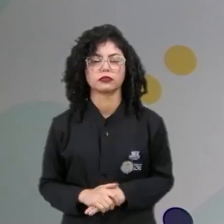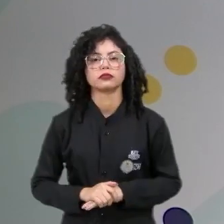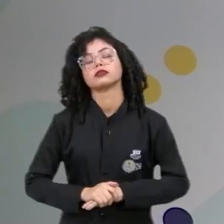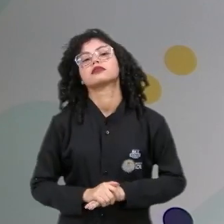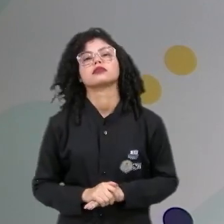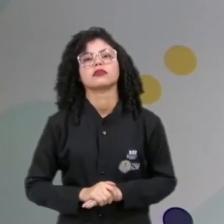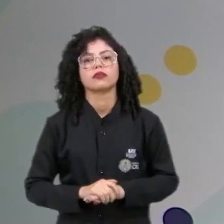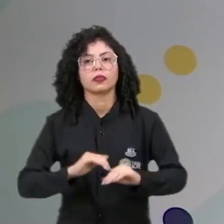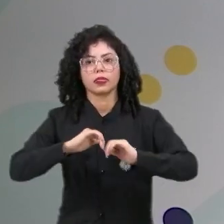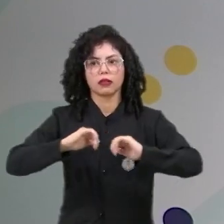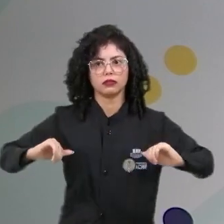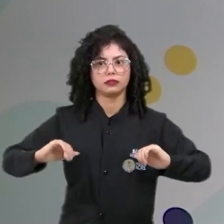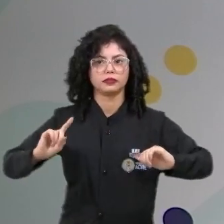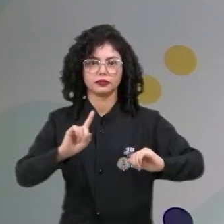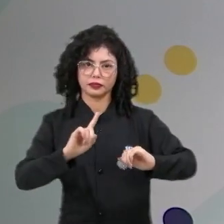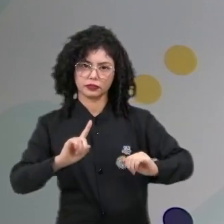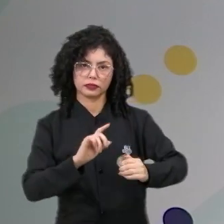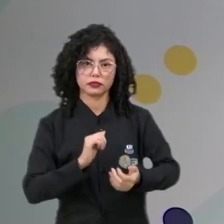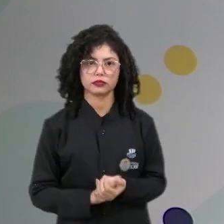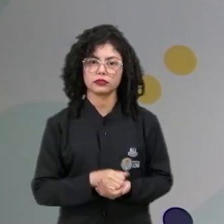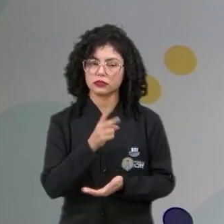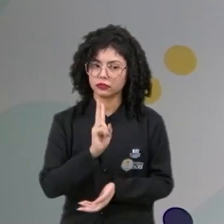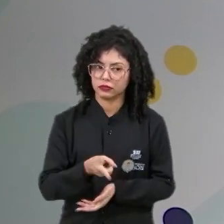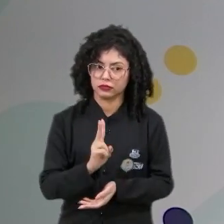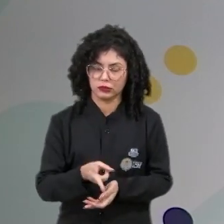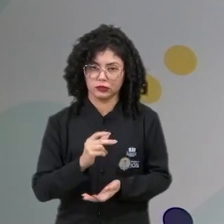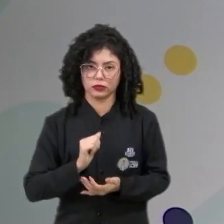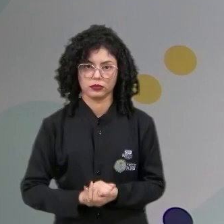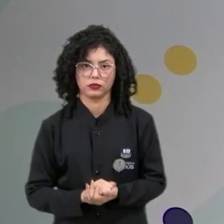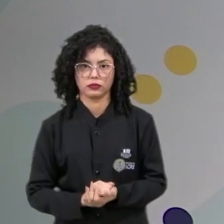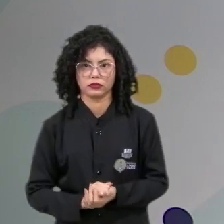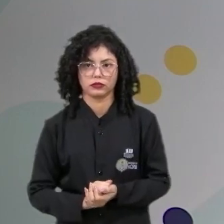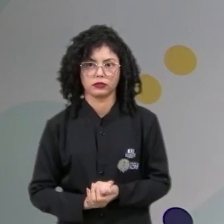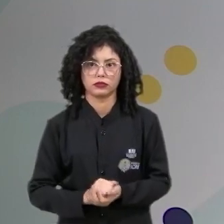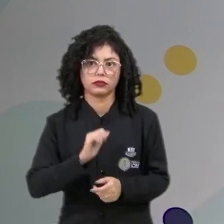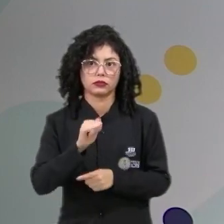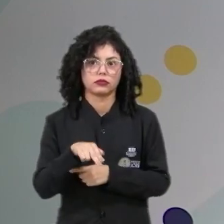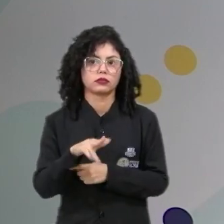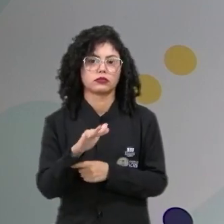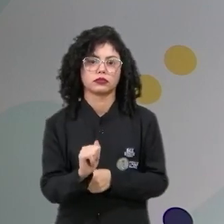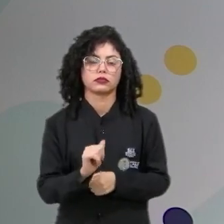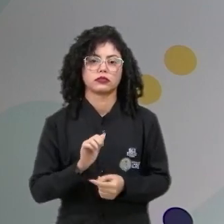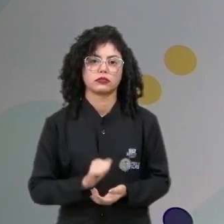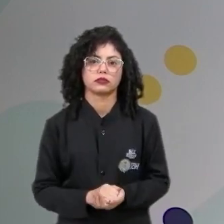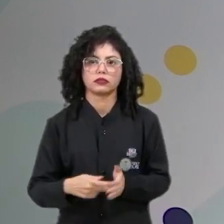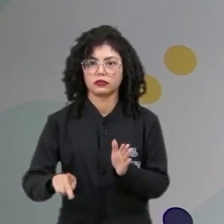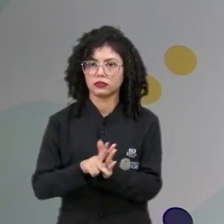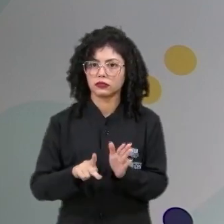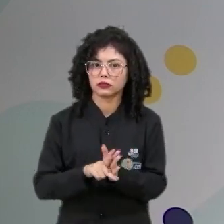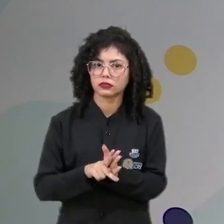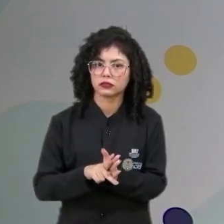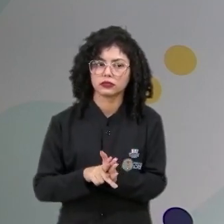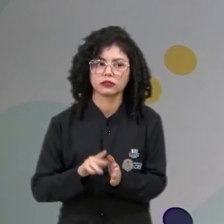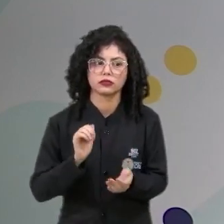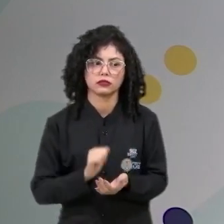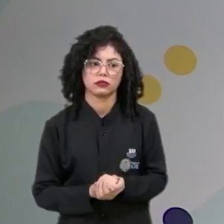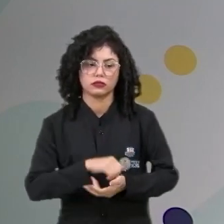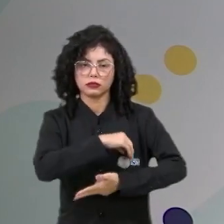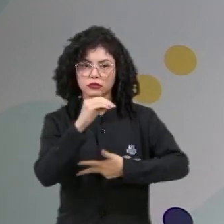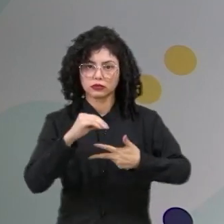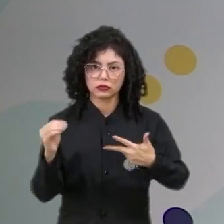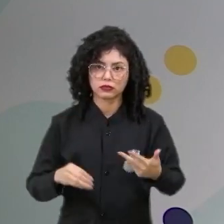Não dissociem. Estejam sempre com anatomia e fisiologia associado. O